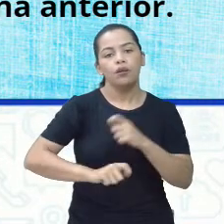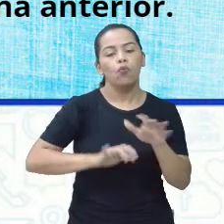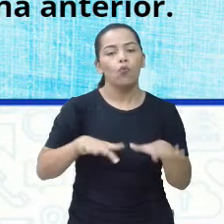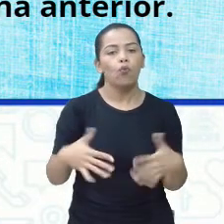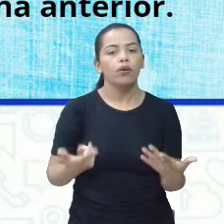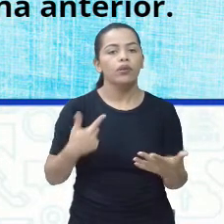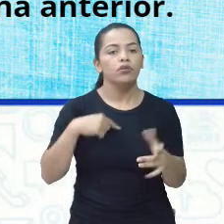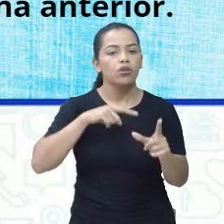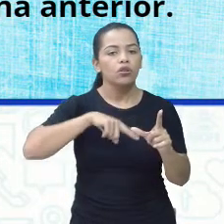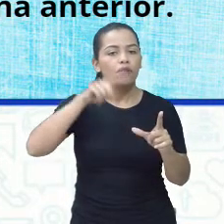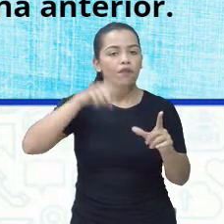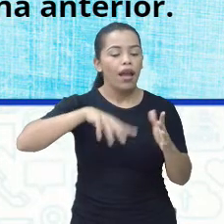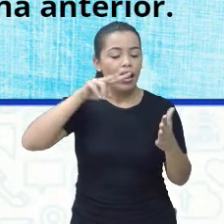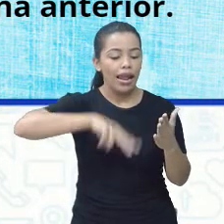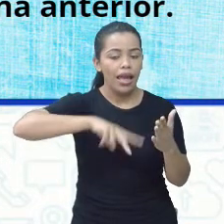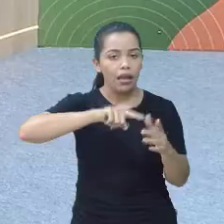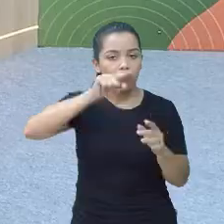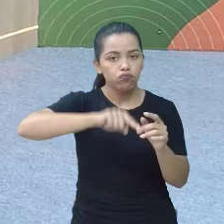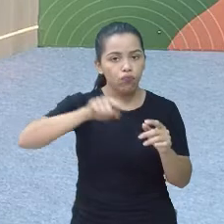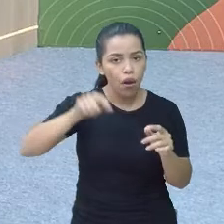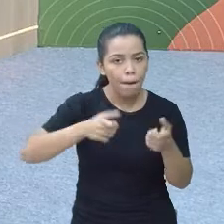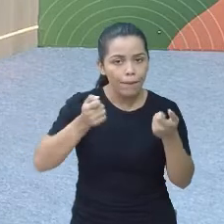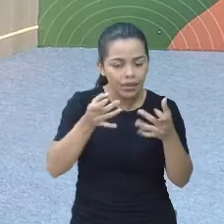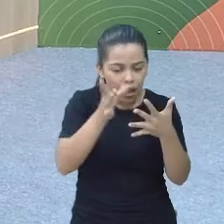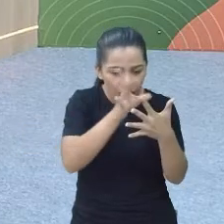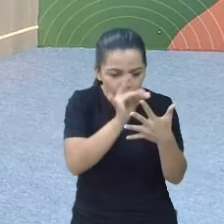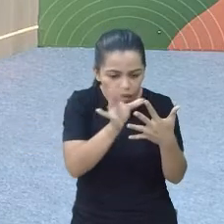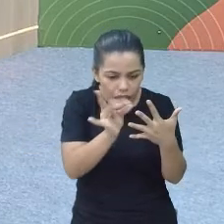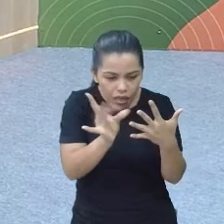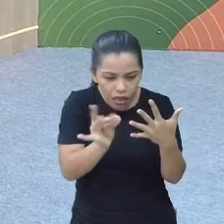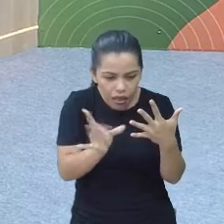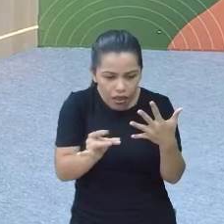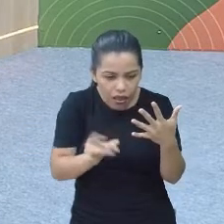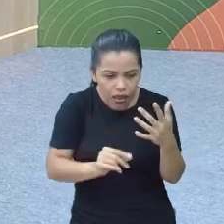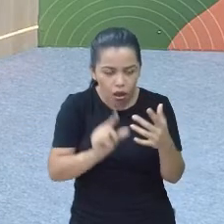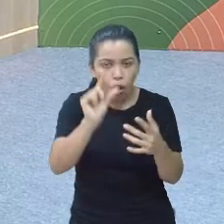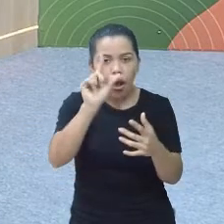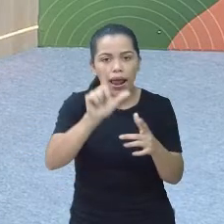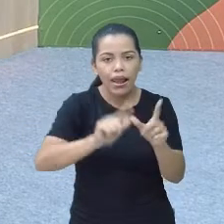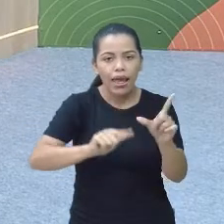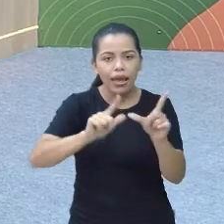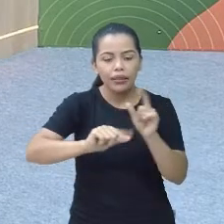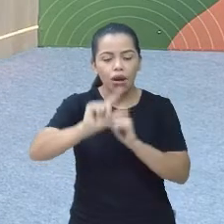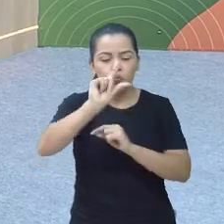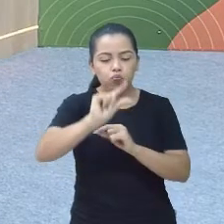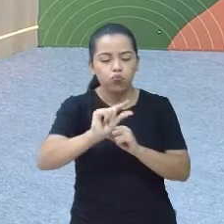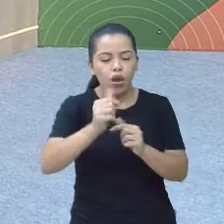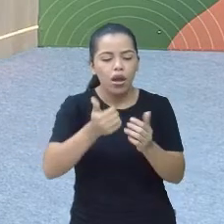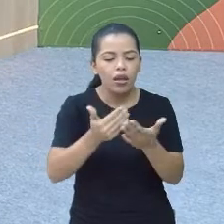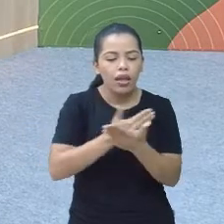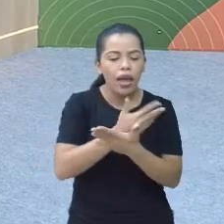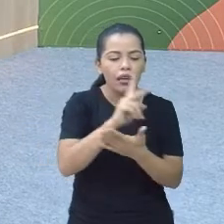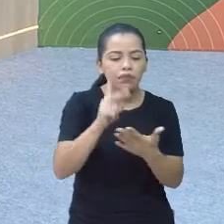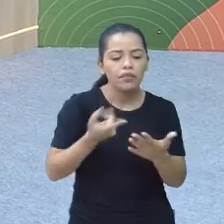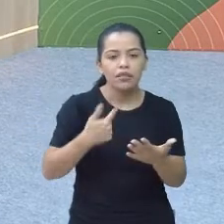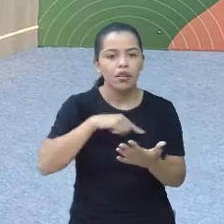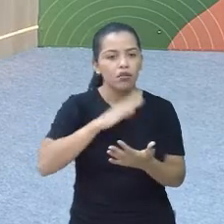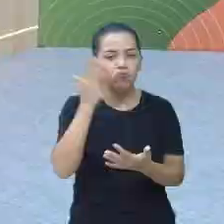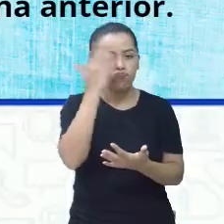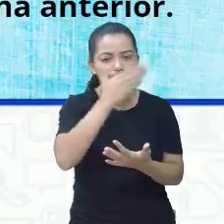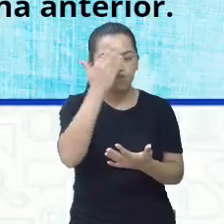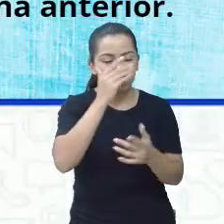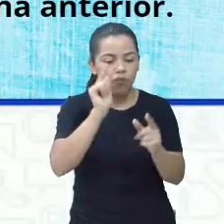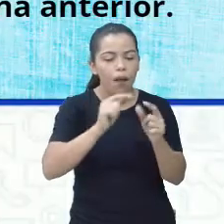vai ler um gráfico, se atentar aos mínimos detalhes, às letras miúdas, que muitas vezes passam desapercebido. Então, esse é um